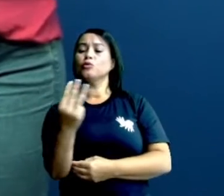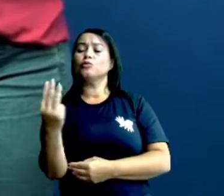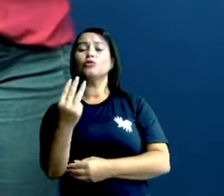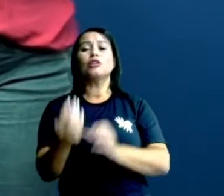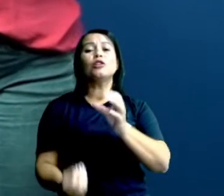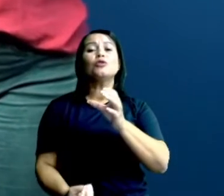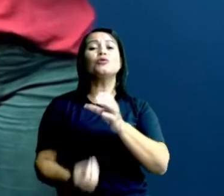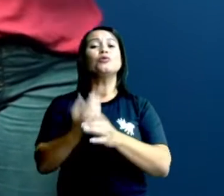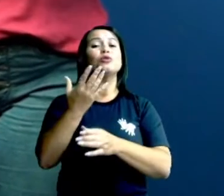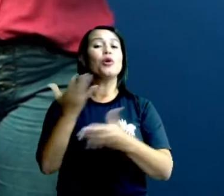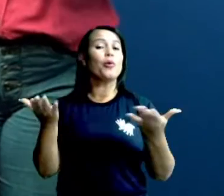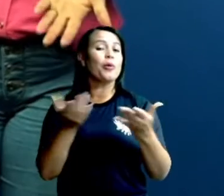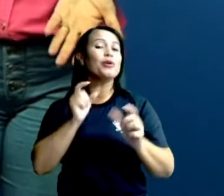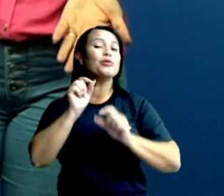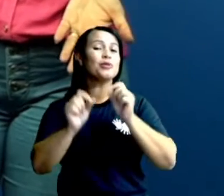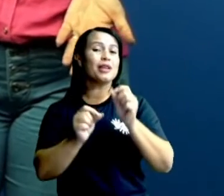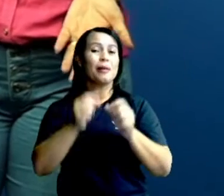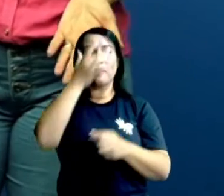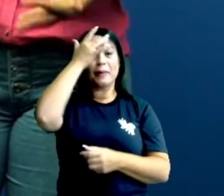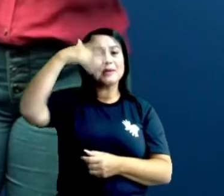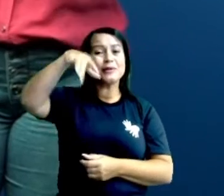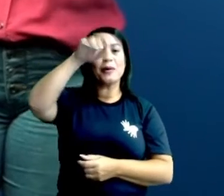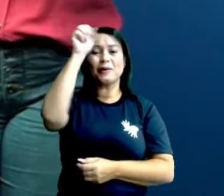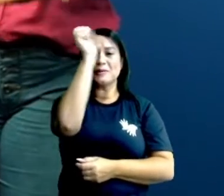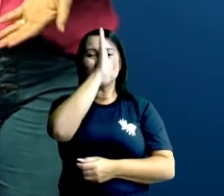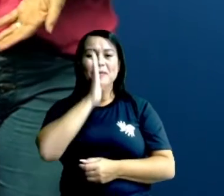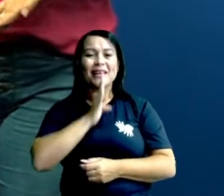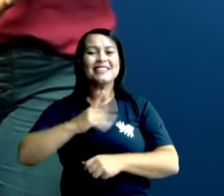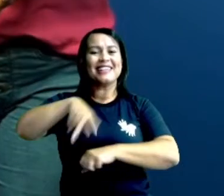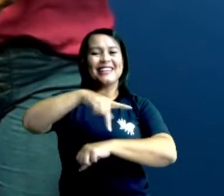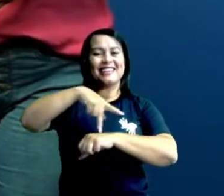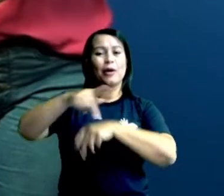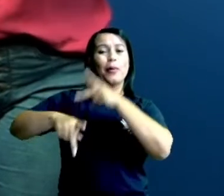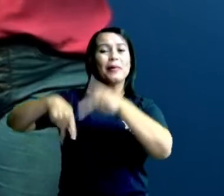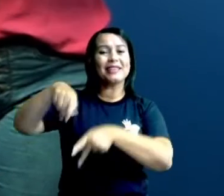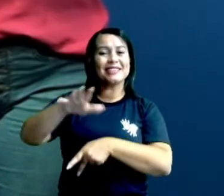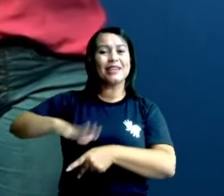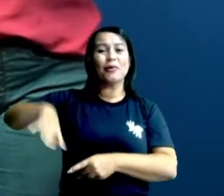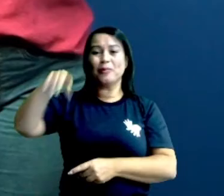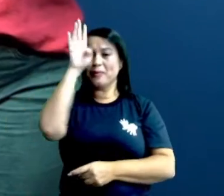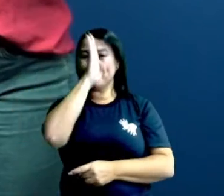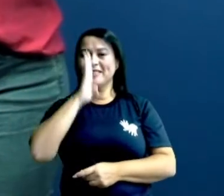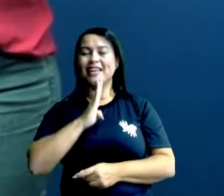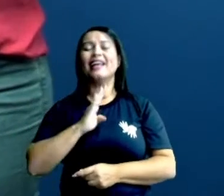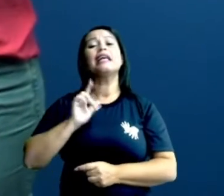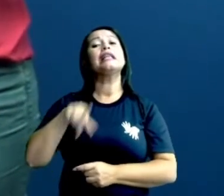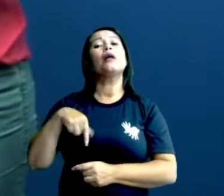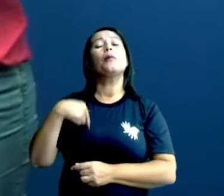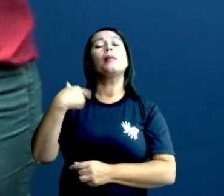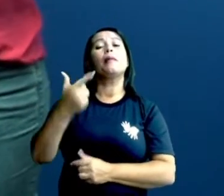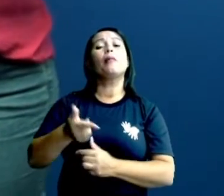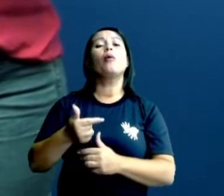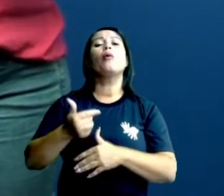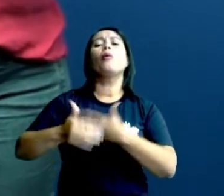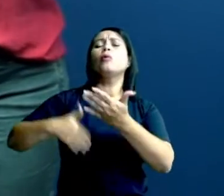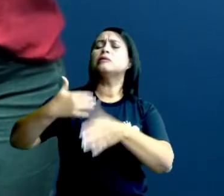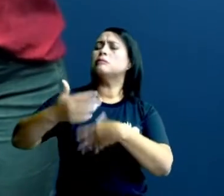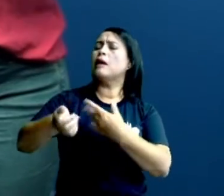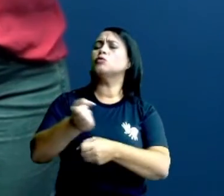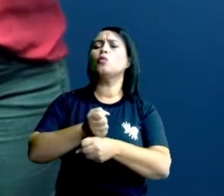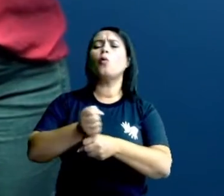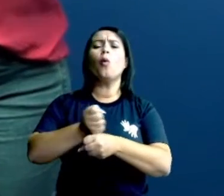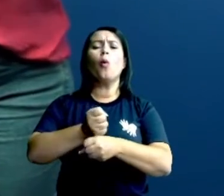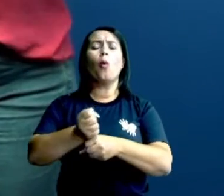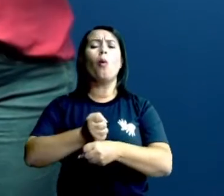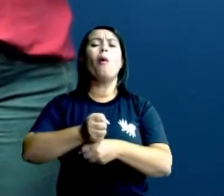dar origem ao que a gente chama de povo brasileiro da atualidade, ou população brasileira. E aí, depois disso, o tempo passou, eles